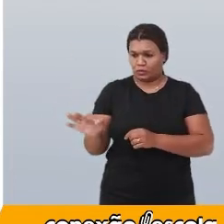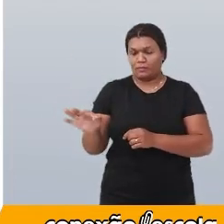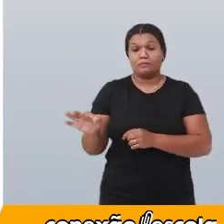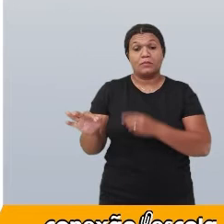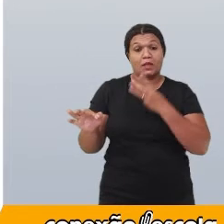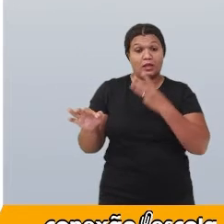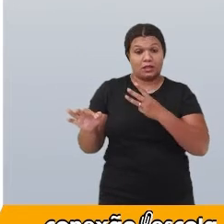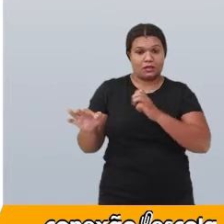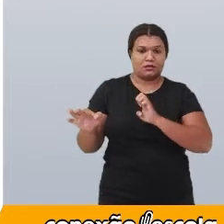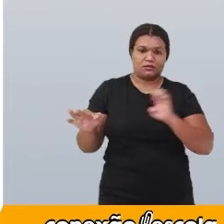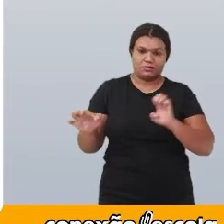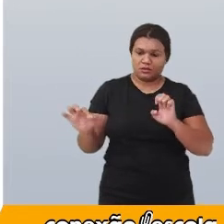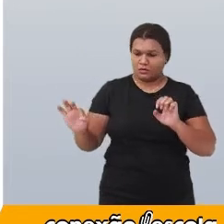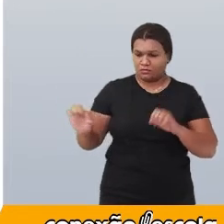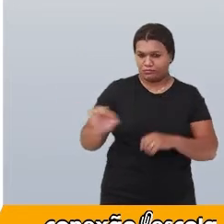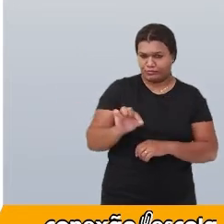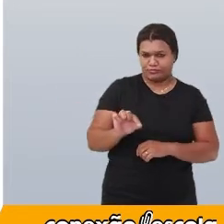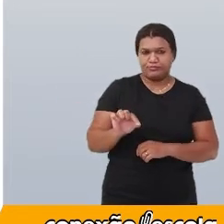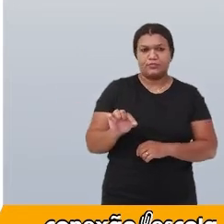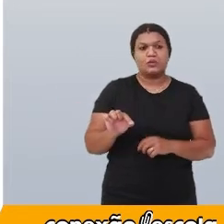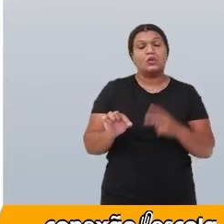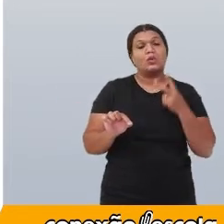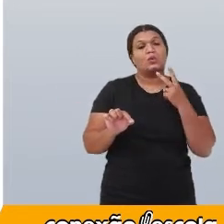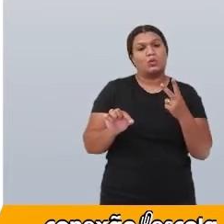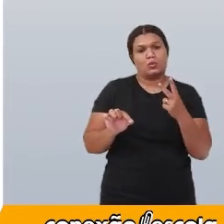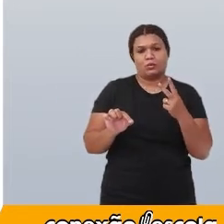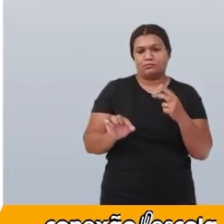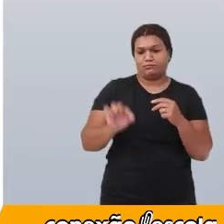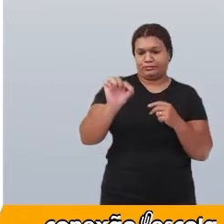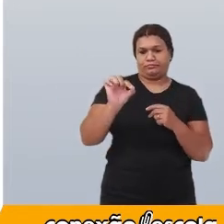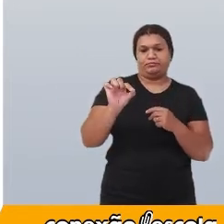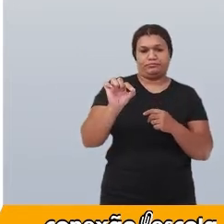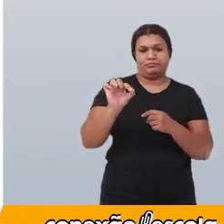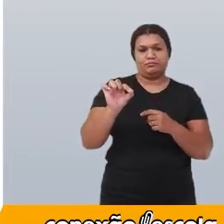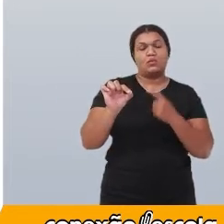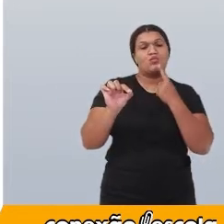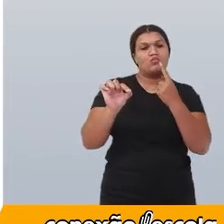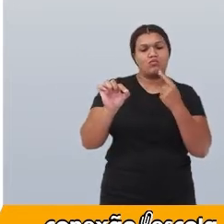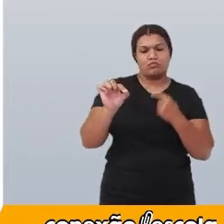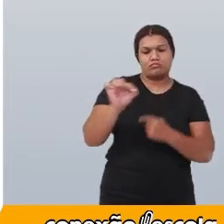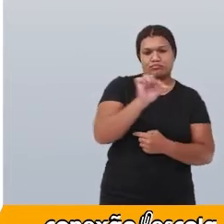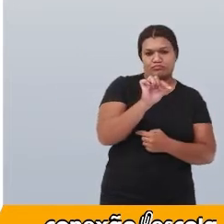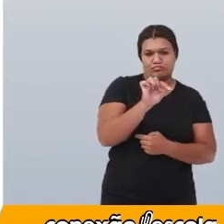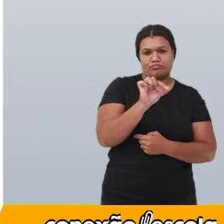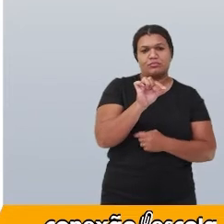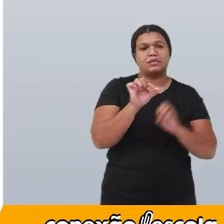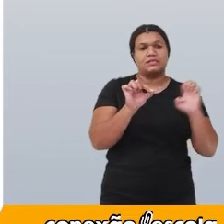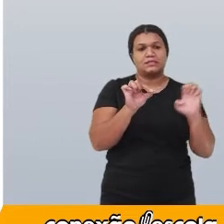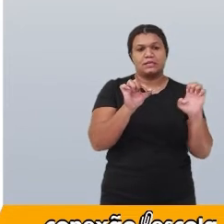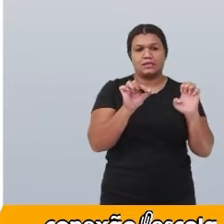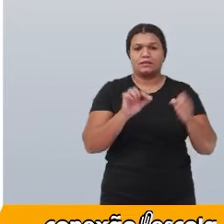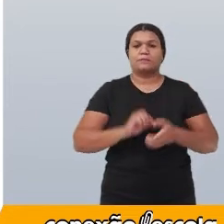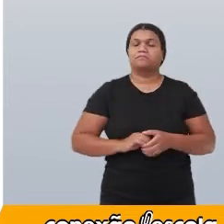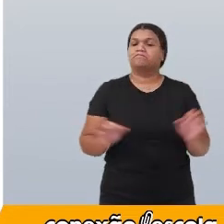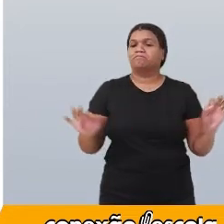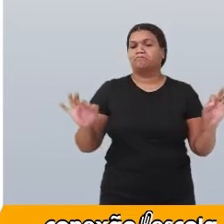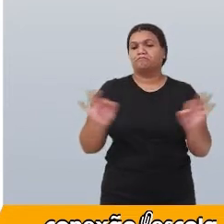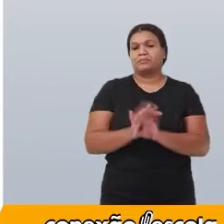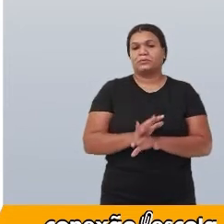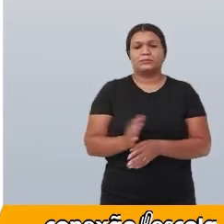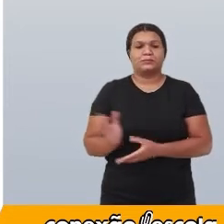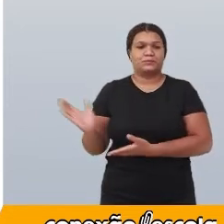três para a esquerda, duas para cima e uma para a esquerda.